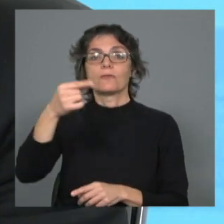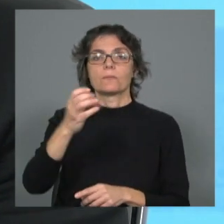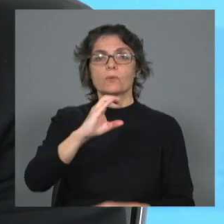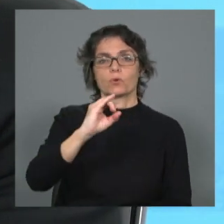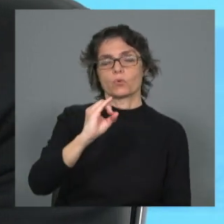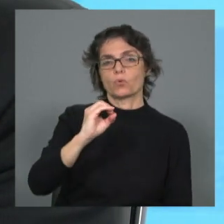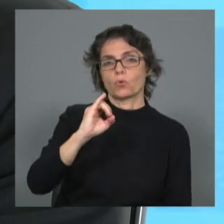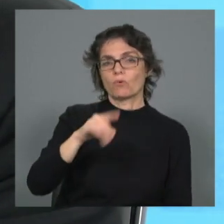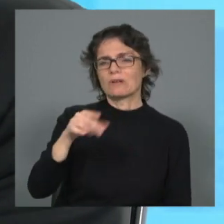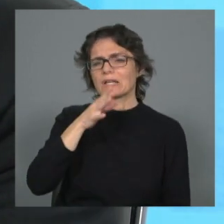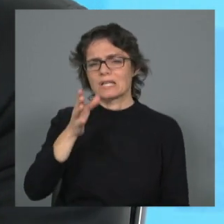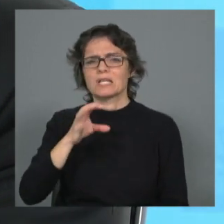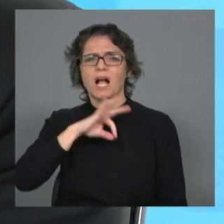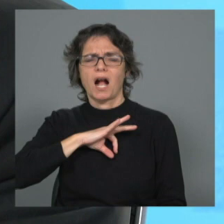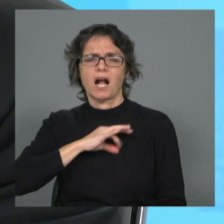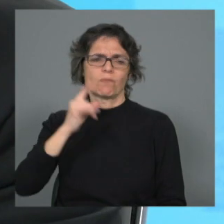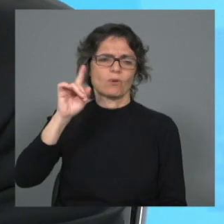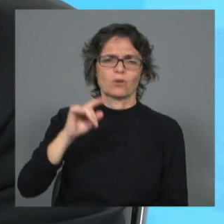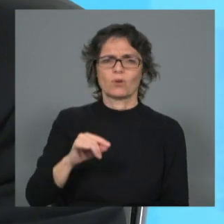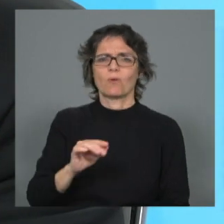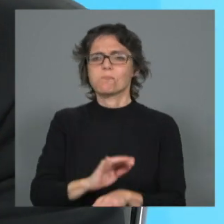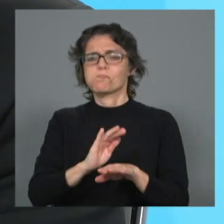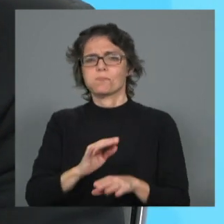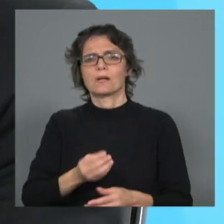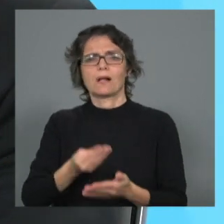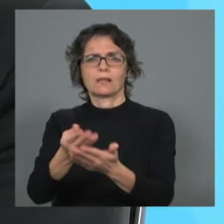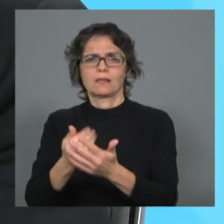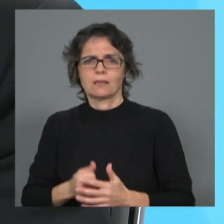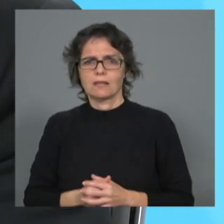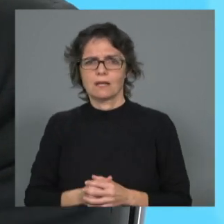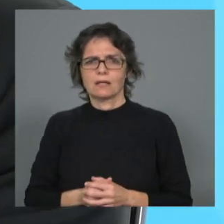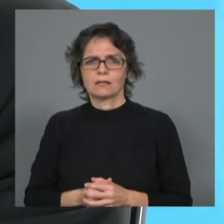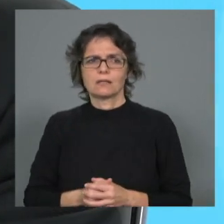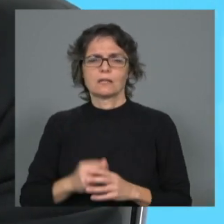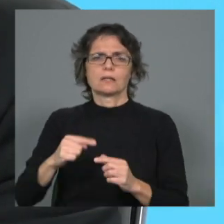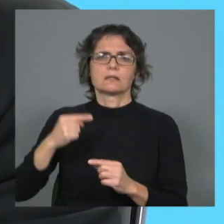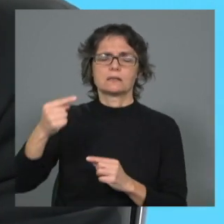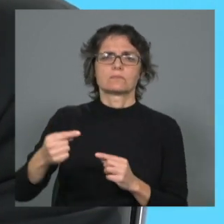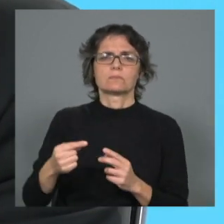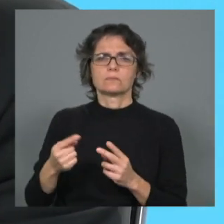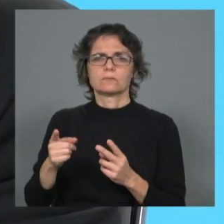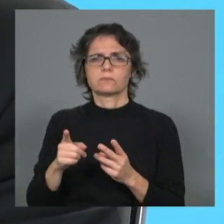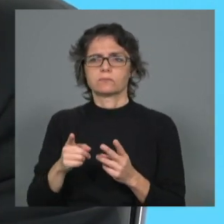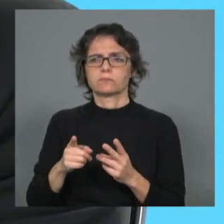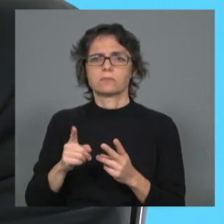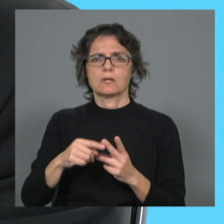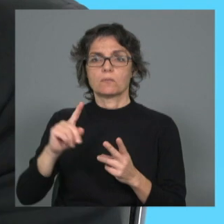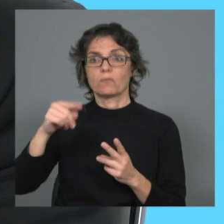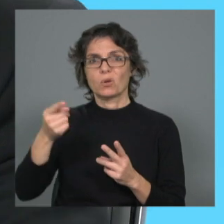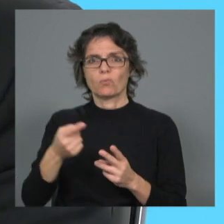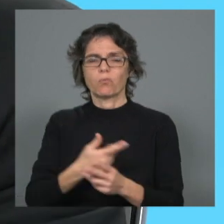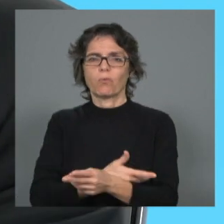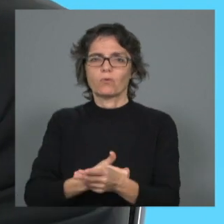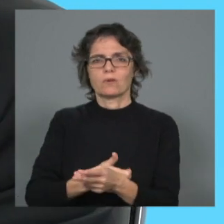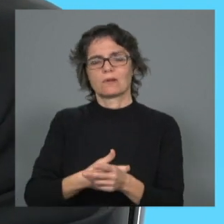disse que não lhe entregava a medalha e suspendia a entrega da medalha. Depois foi detectado mais outro doping.